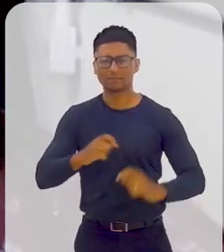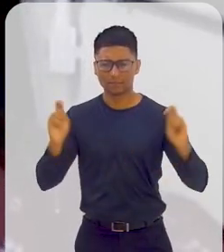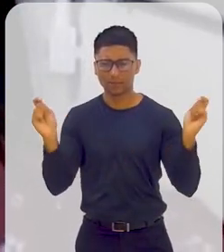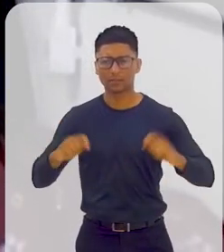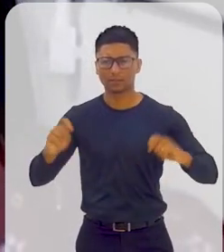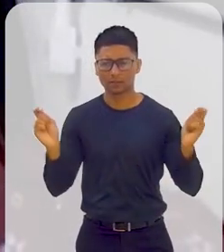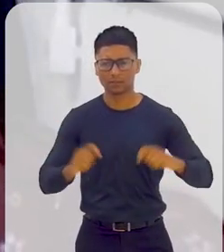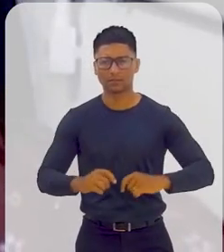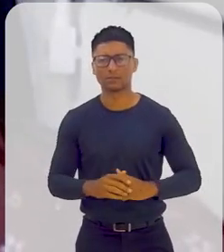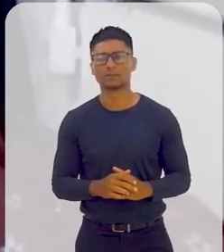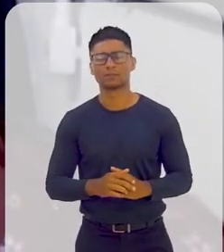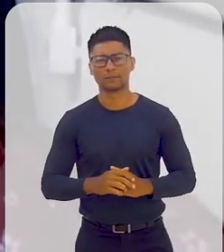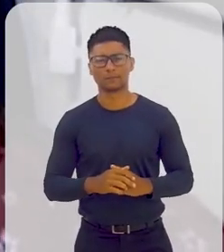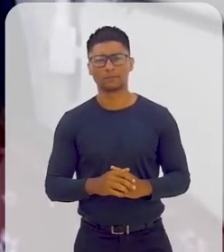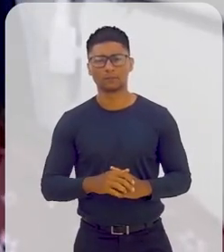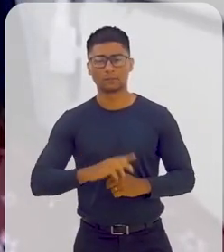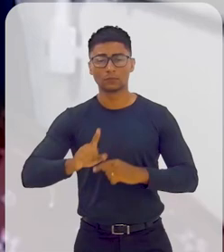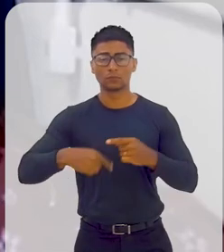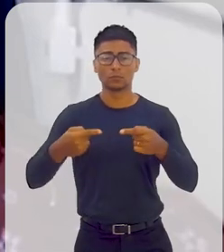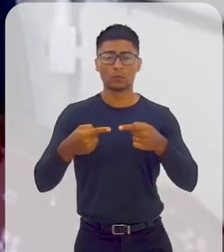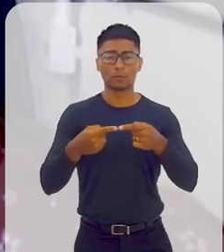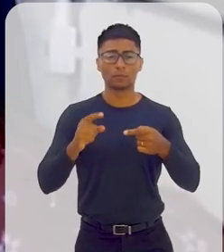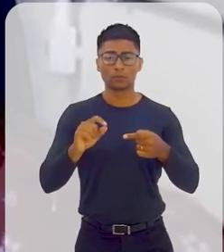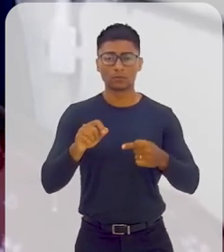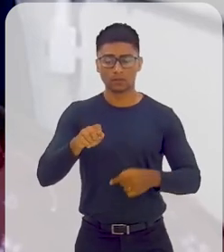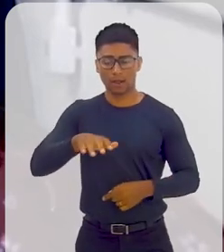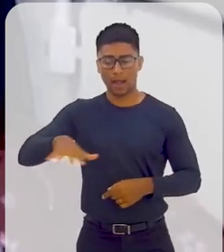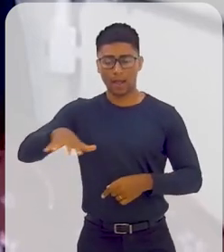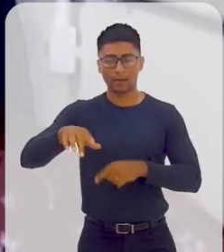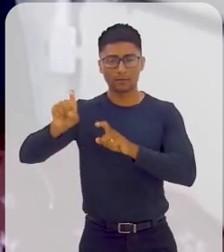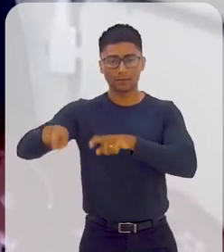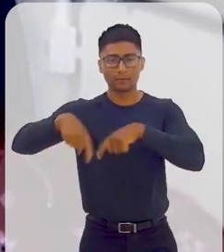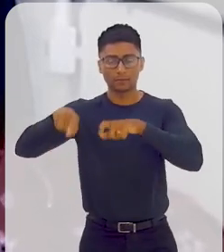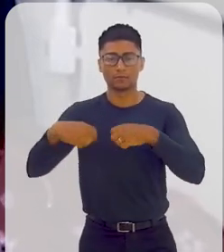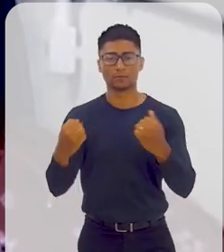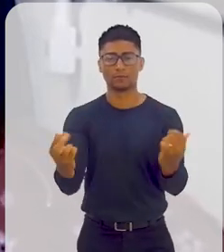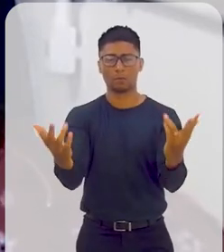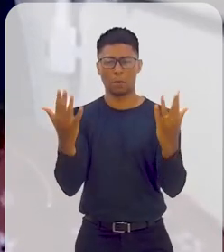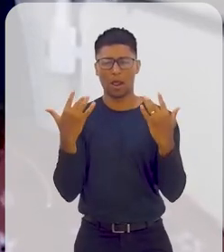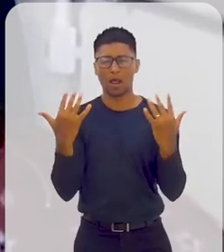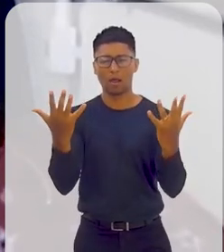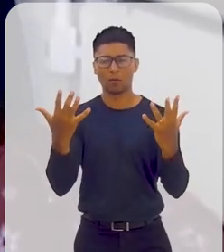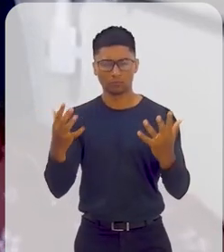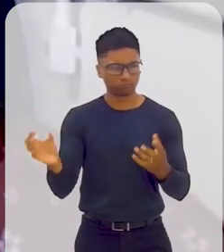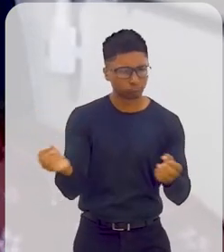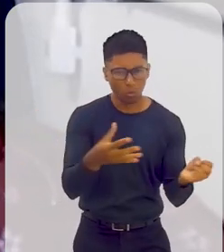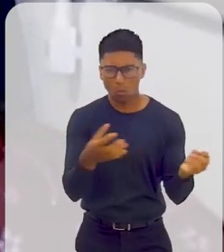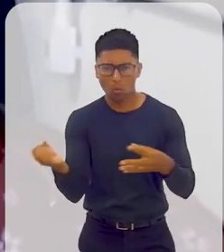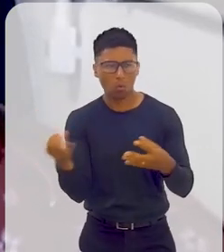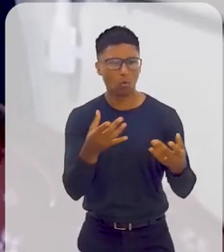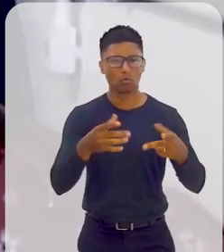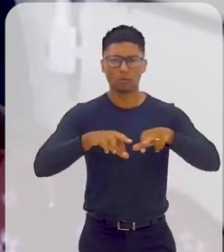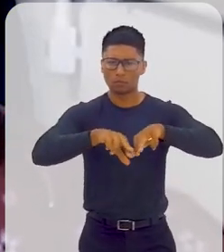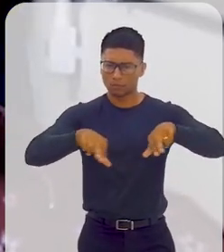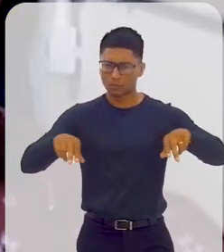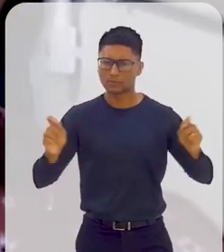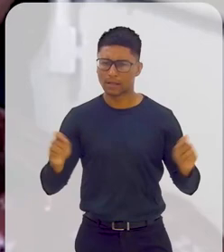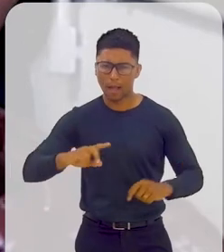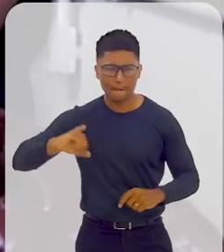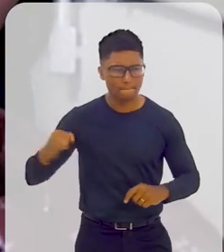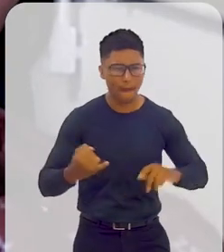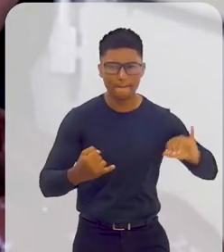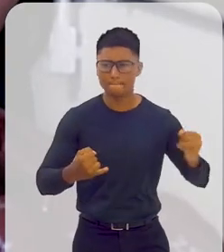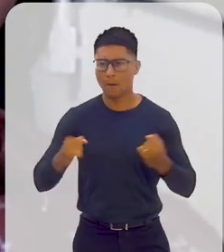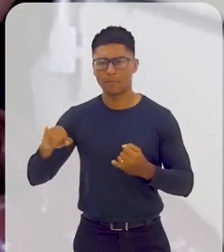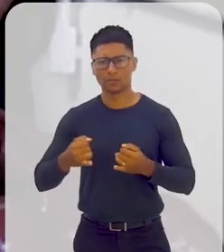estar. Passa por um processo de modernização do setor agropecuário fluminense, né? E uma modernização não é, eu não